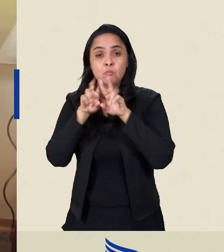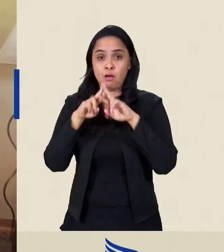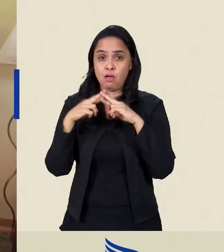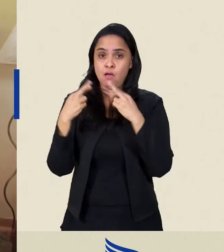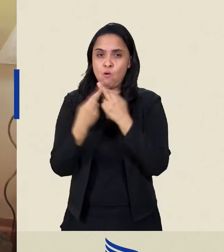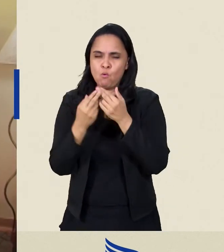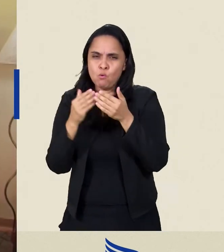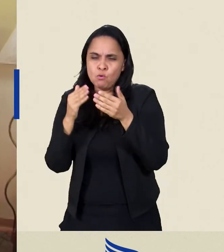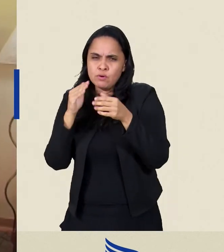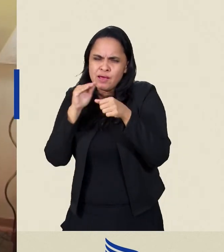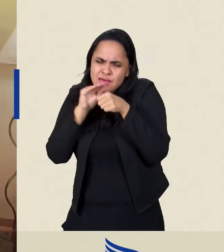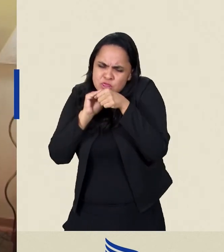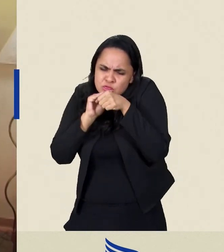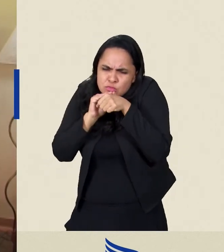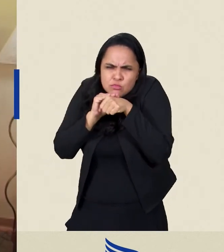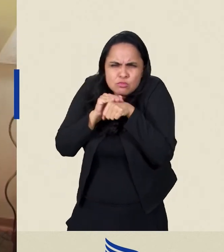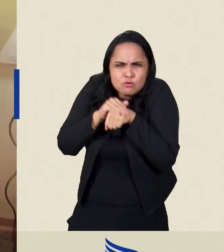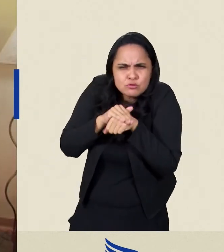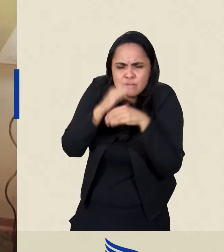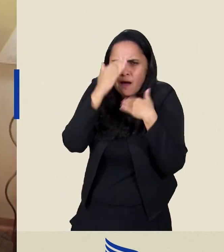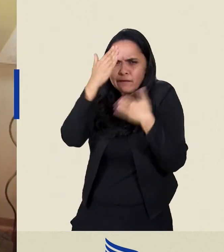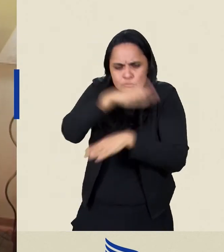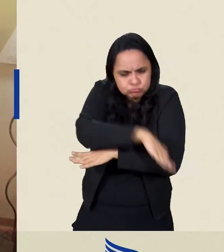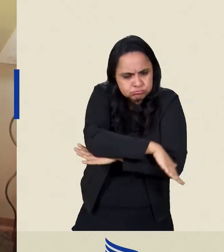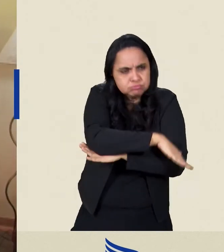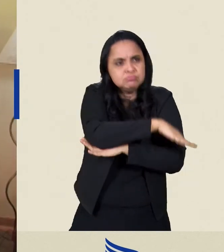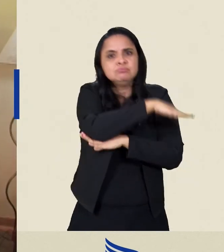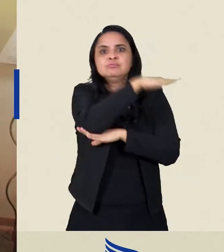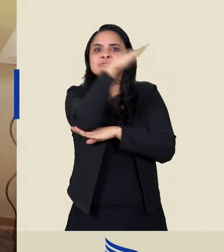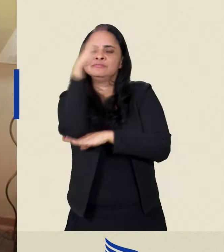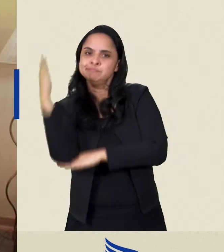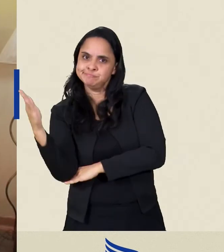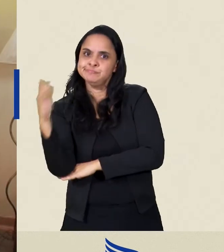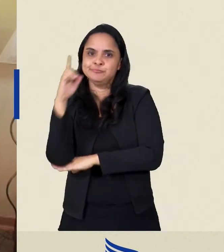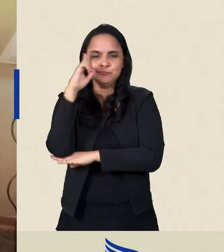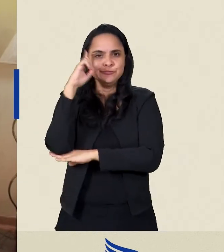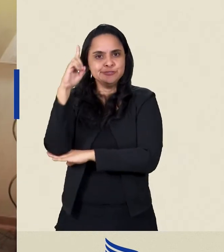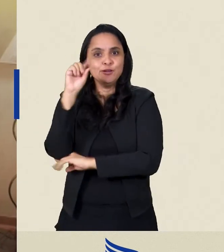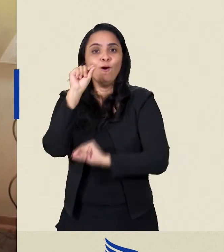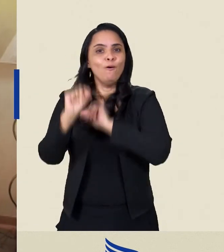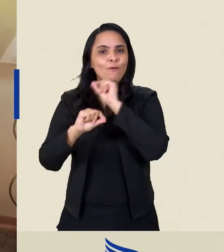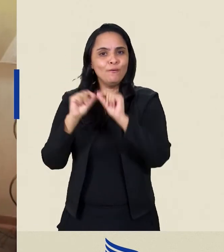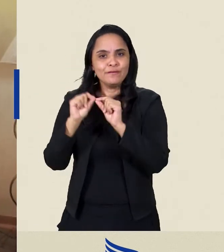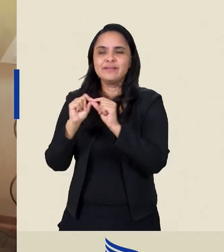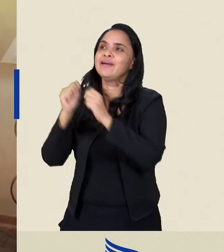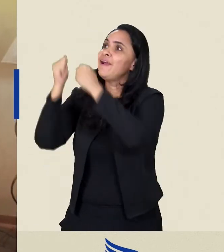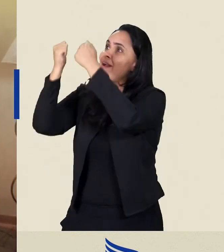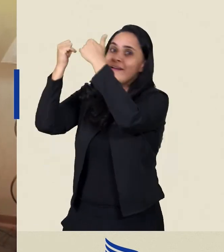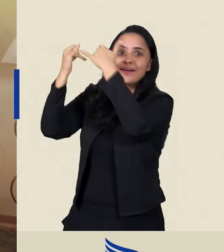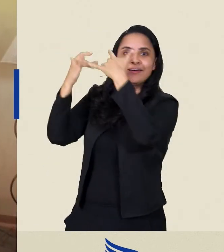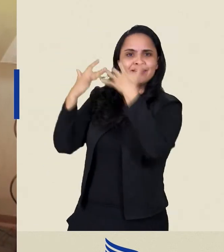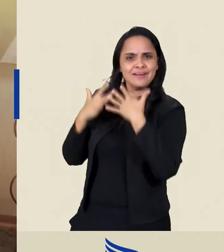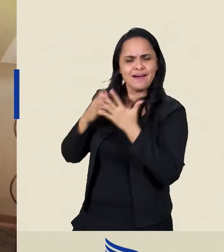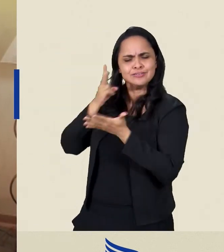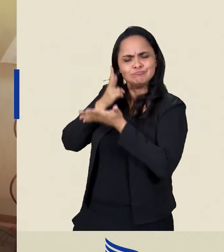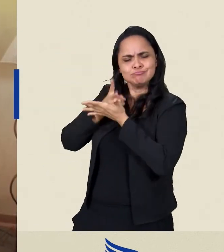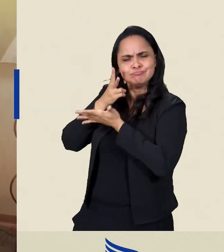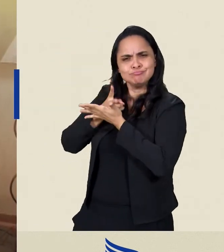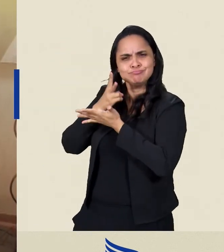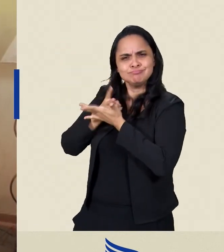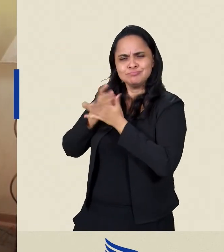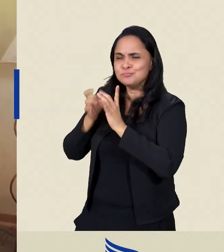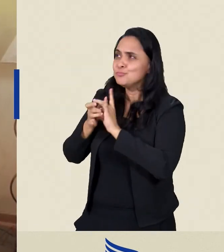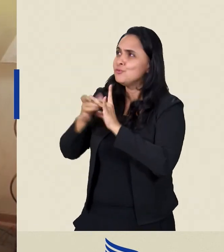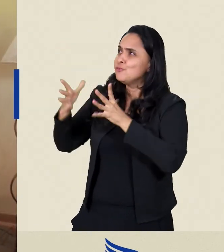para agradecer pelo dia, eles estão recebendo graça divina. Eles se colocam no canal da graça e são